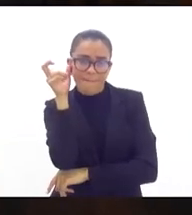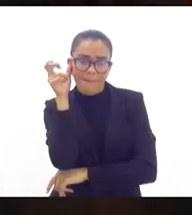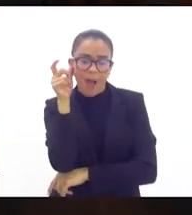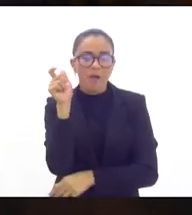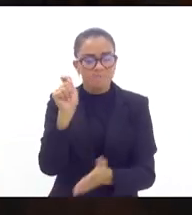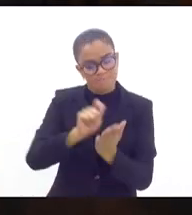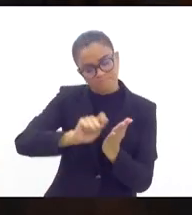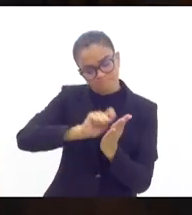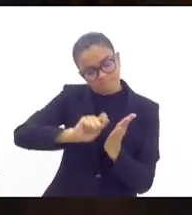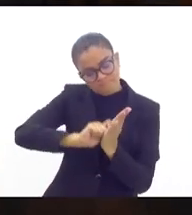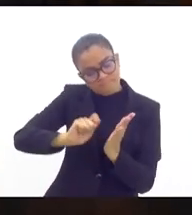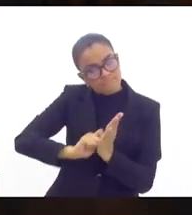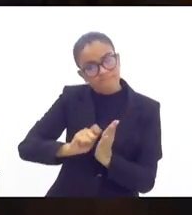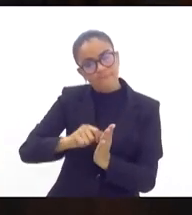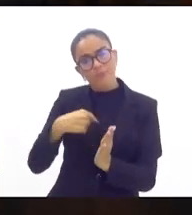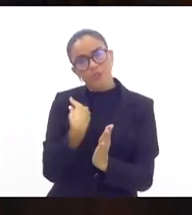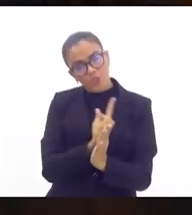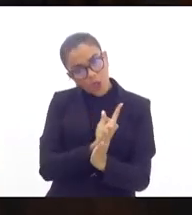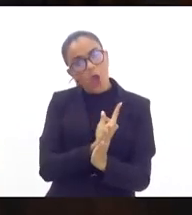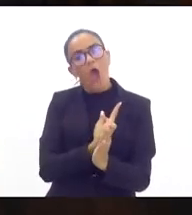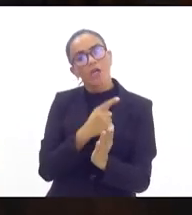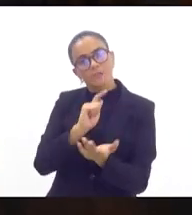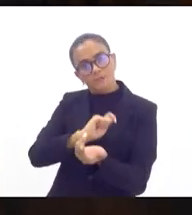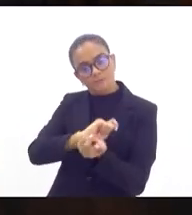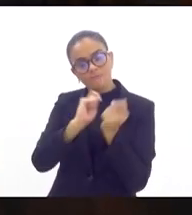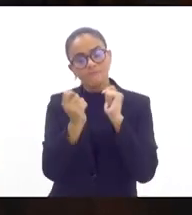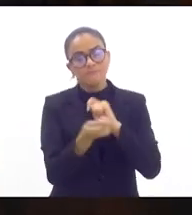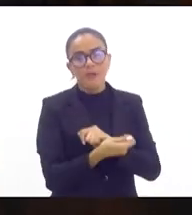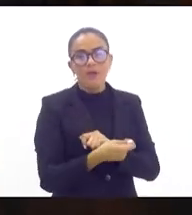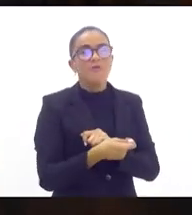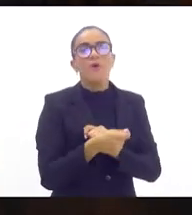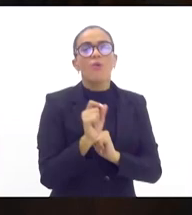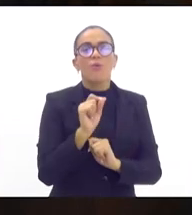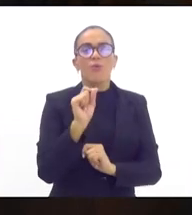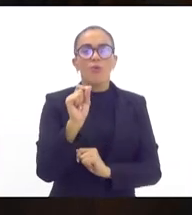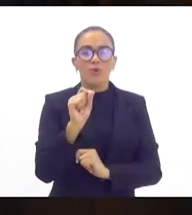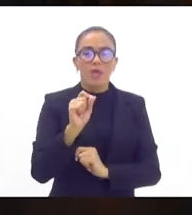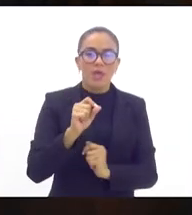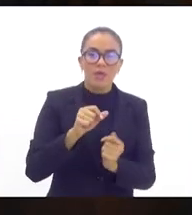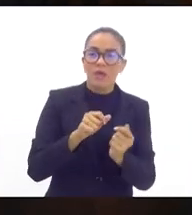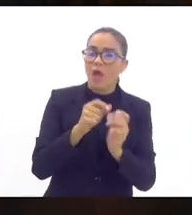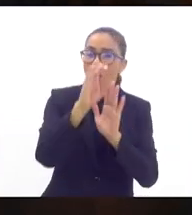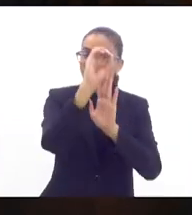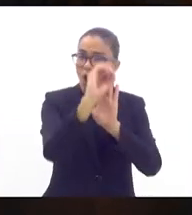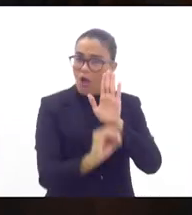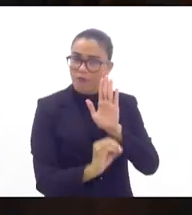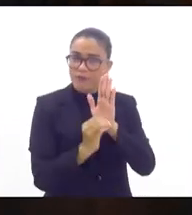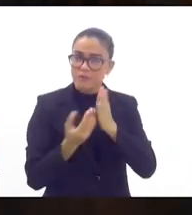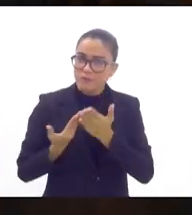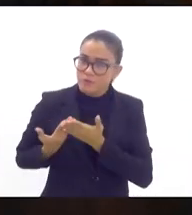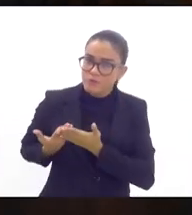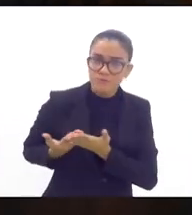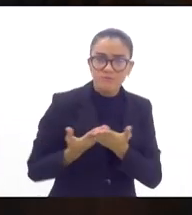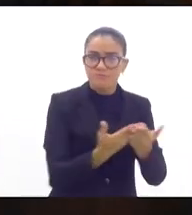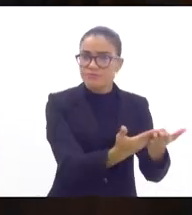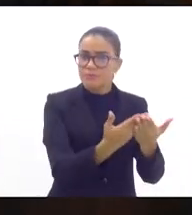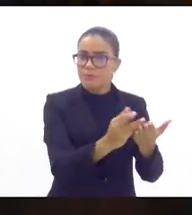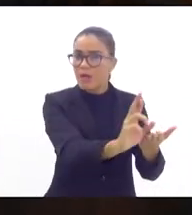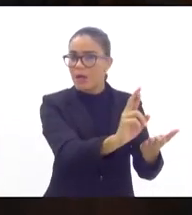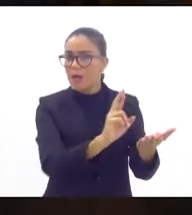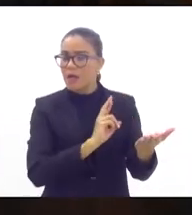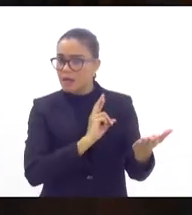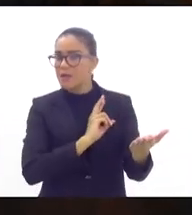que falar nós vamos fazer através de notificar eles através do nosso gabinete através de ofício para que eles possam responder